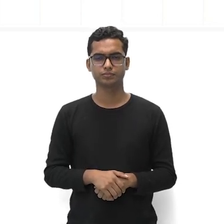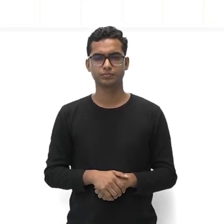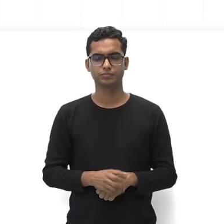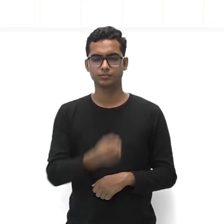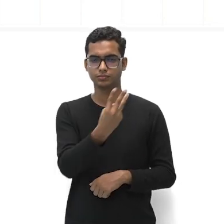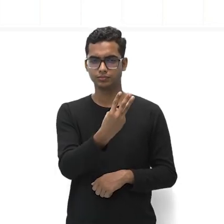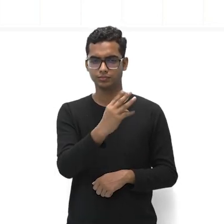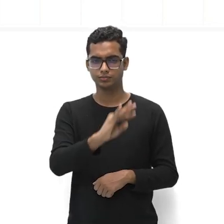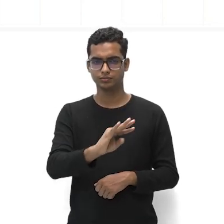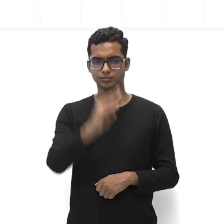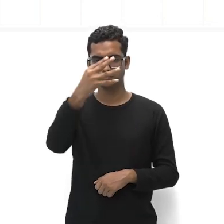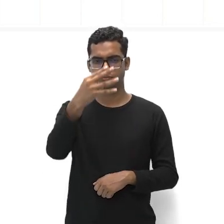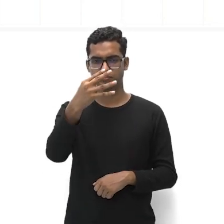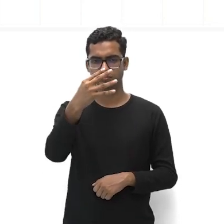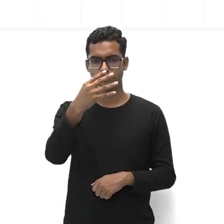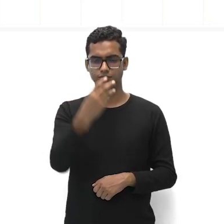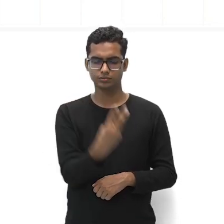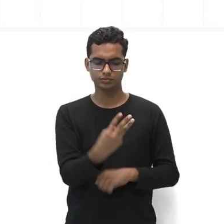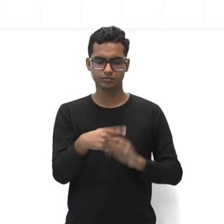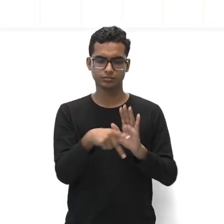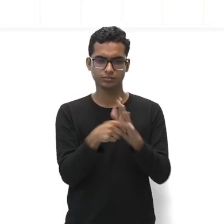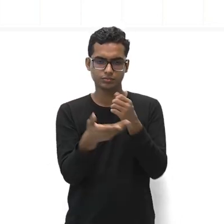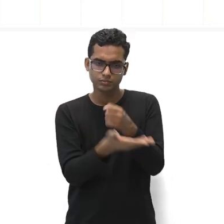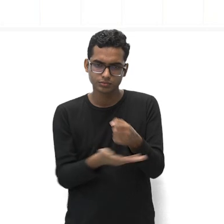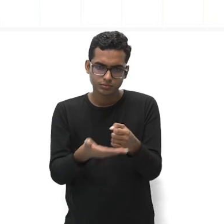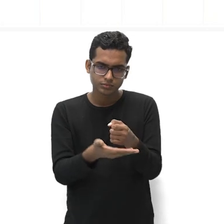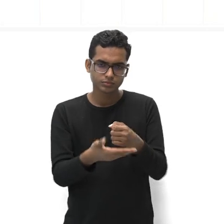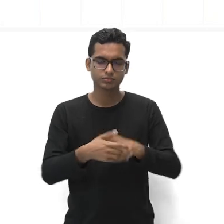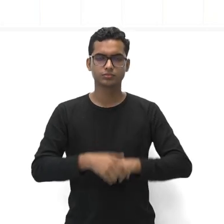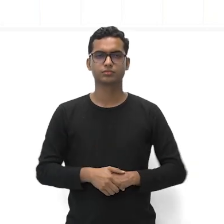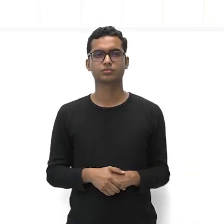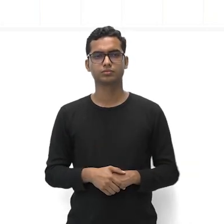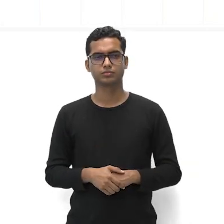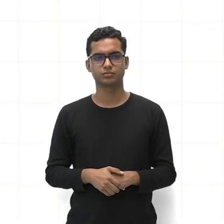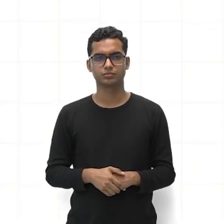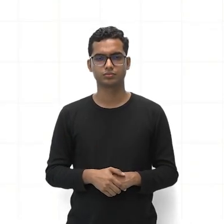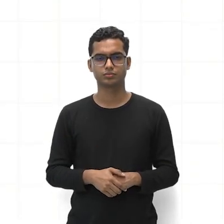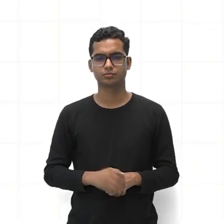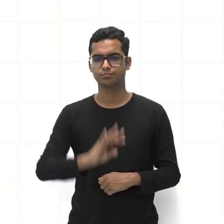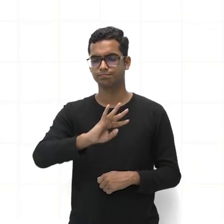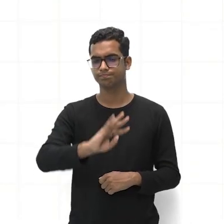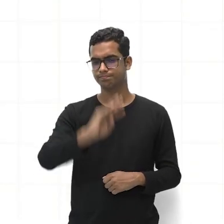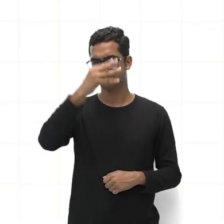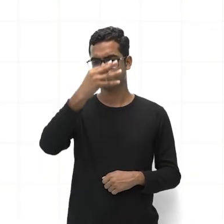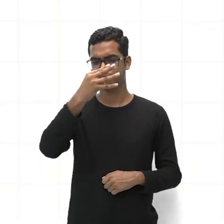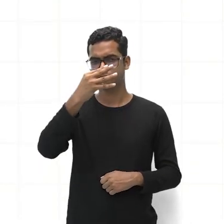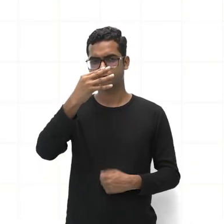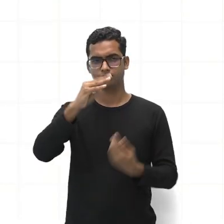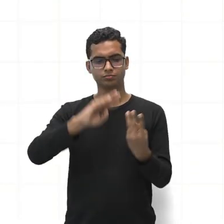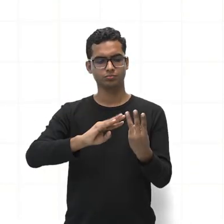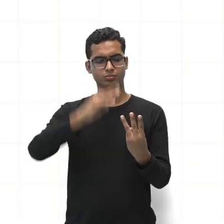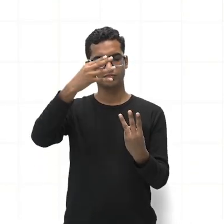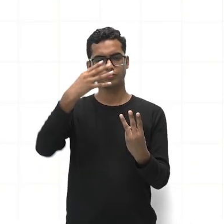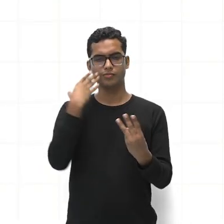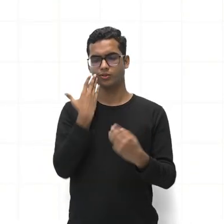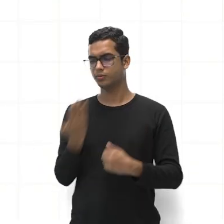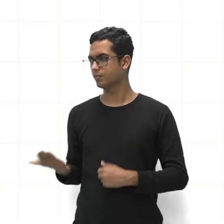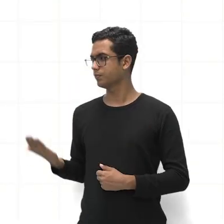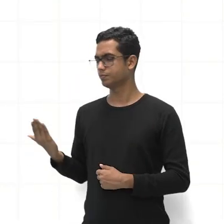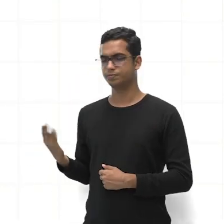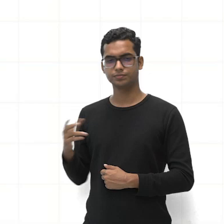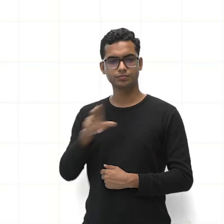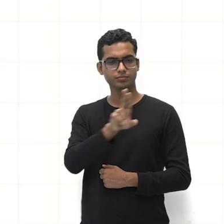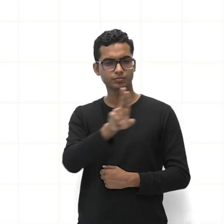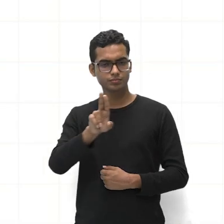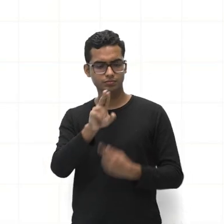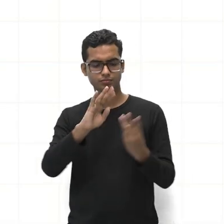Então, 3 é a base, aqui. O 4 é o que nós chamamos